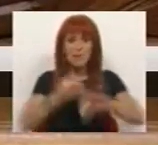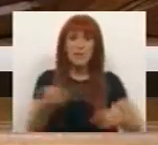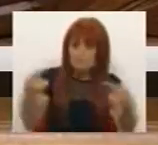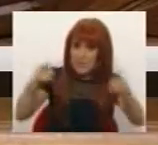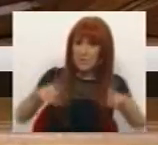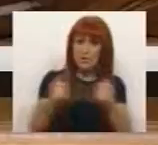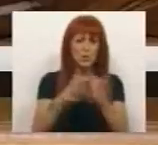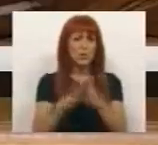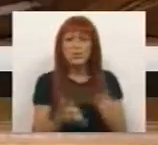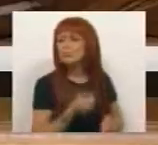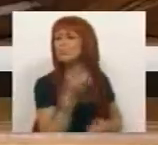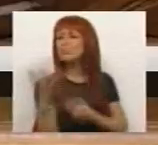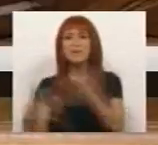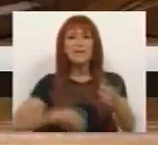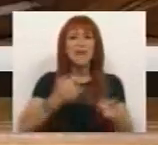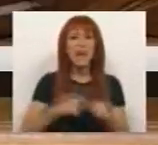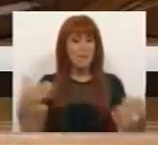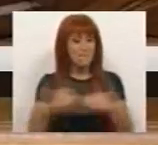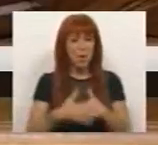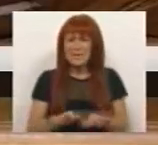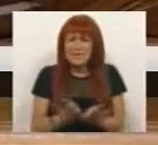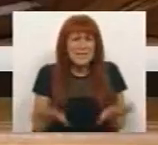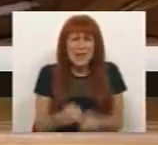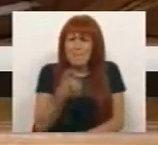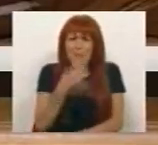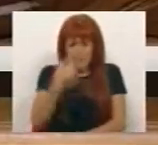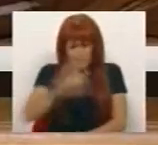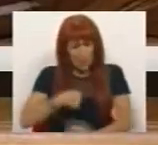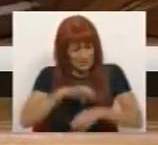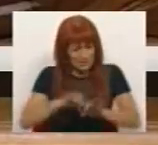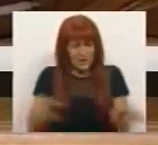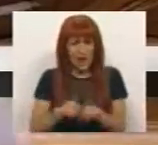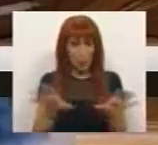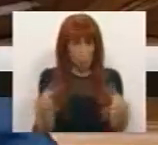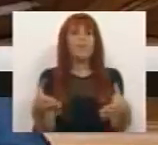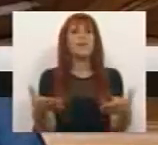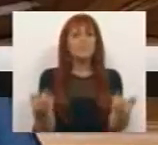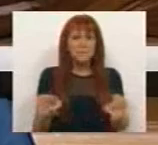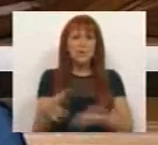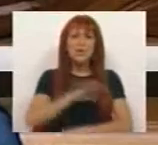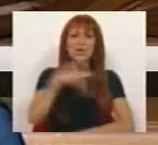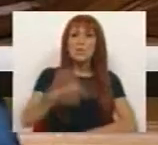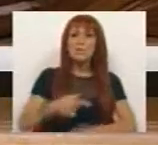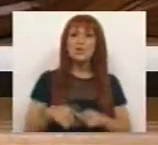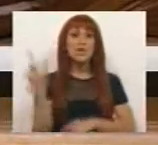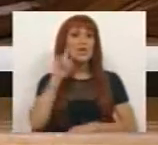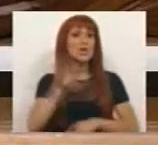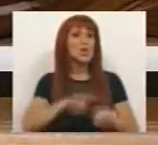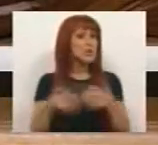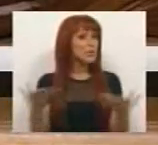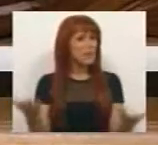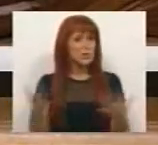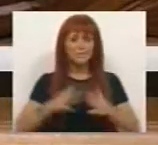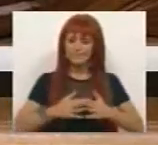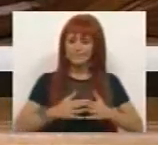mas também de todos quantos sentem a sua morte como uma perda pessoal ou coletiva. Senhor Presidente, senhoras e